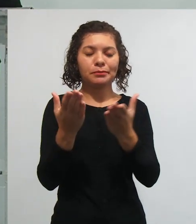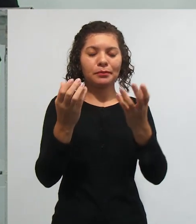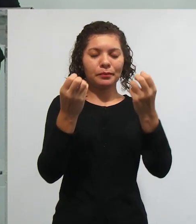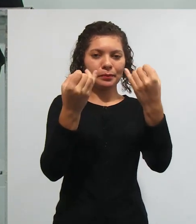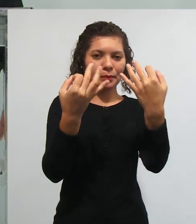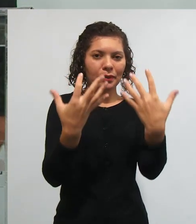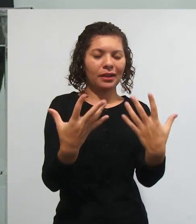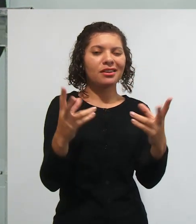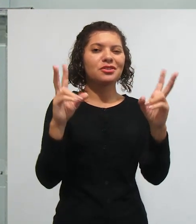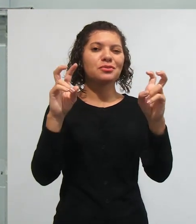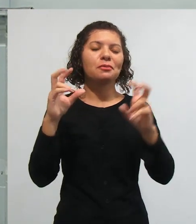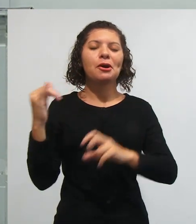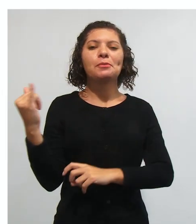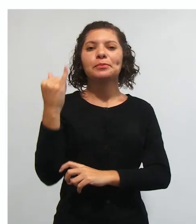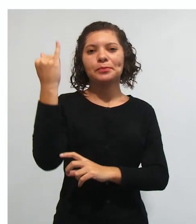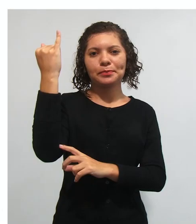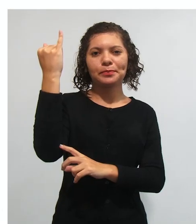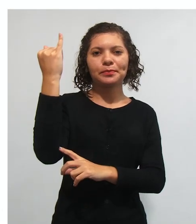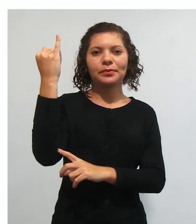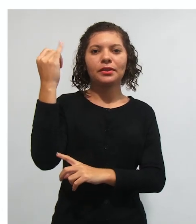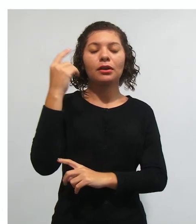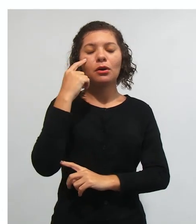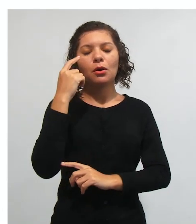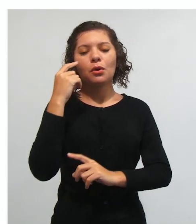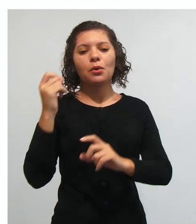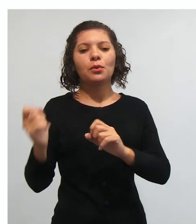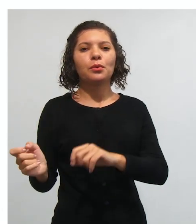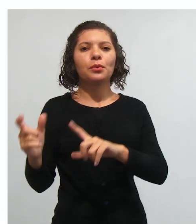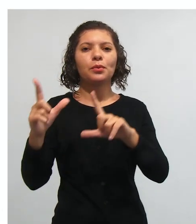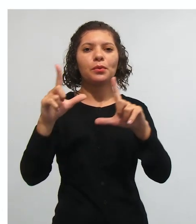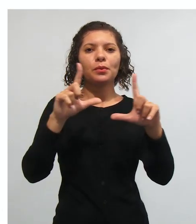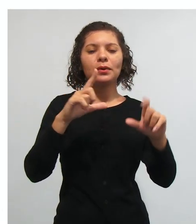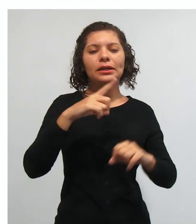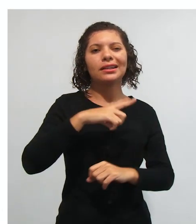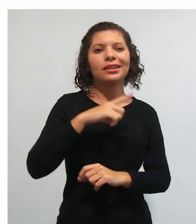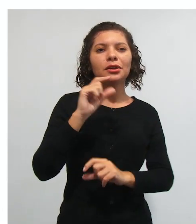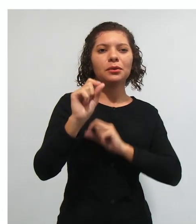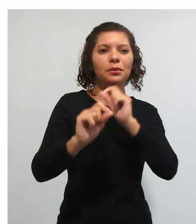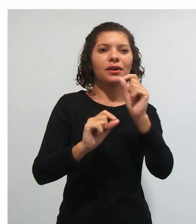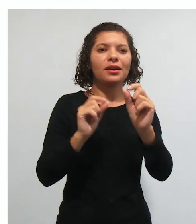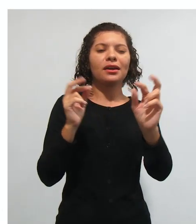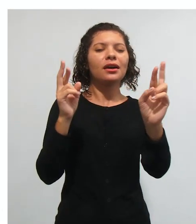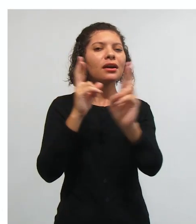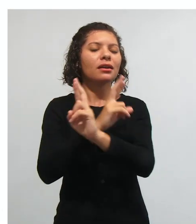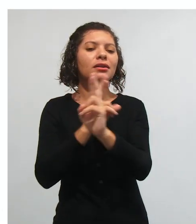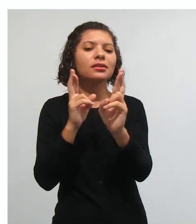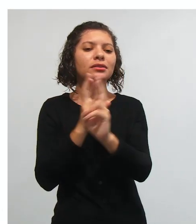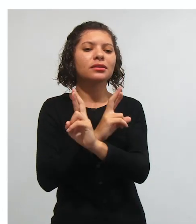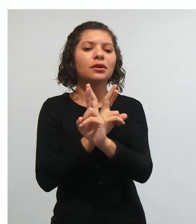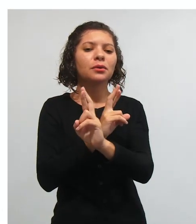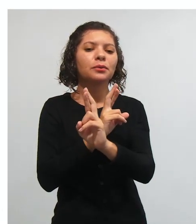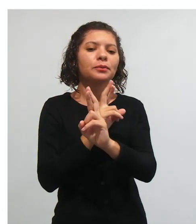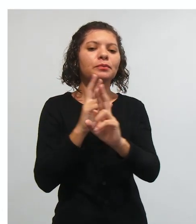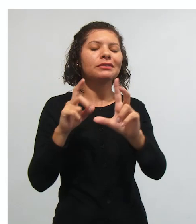atualmente vamos voltar para os slides E aí existe o quê uma relação de